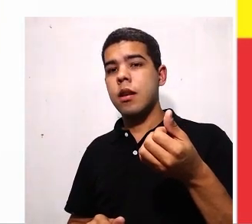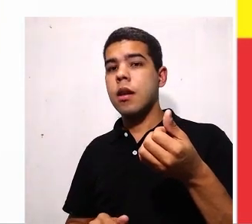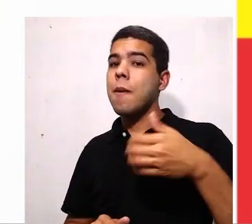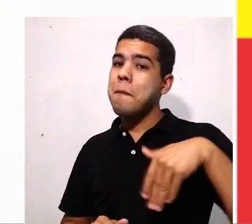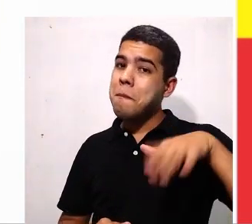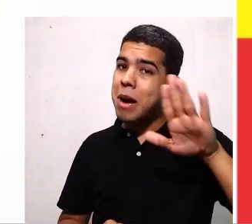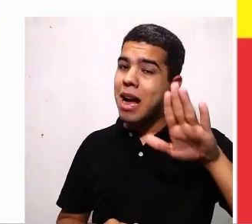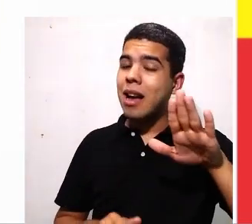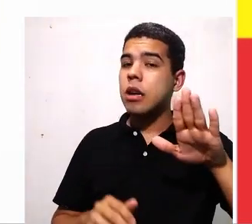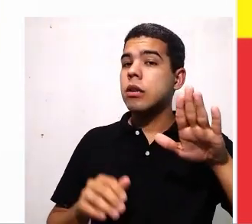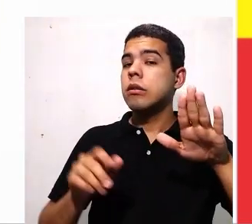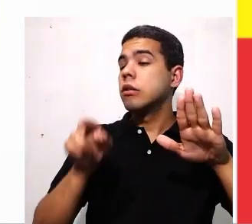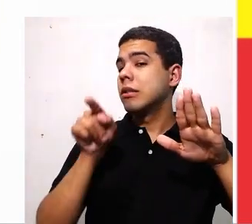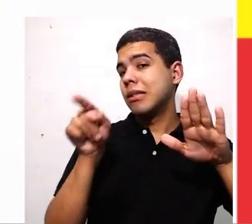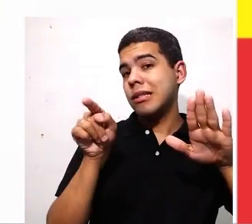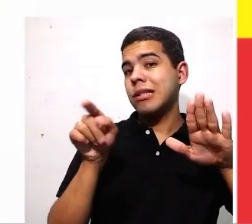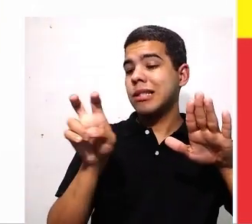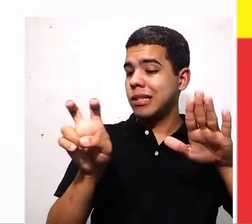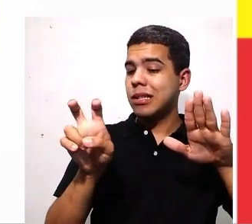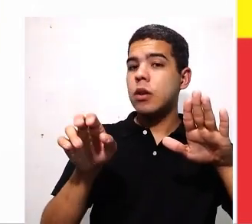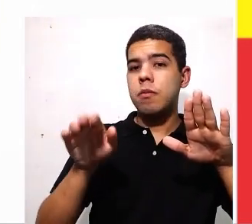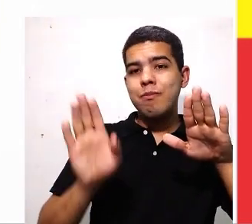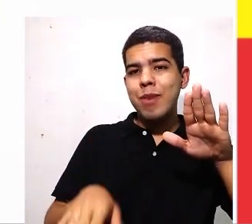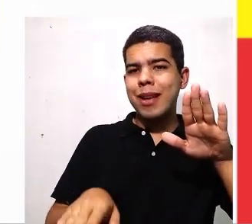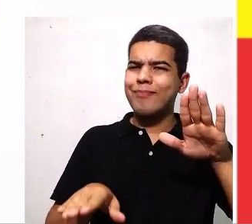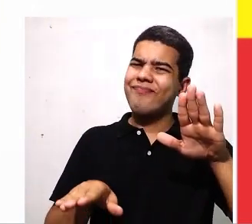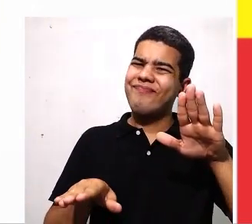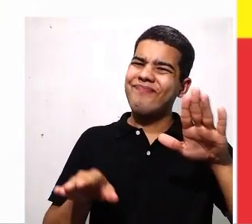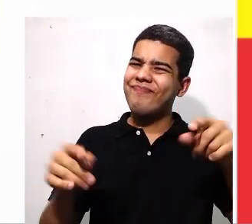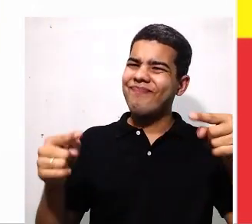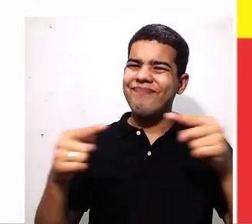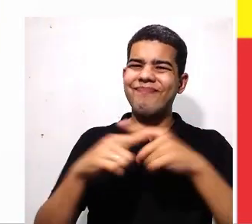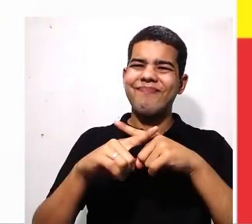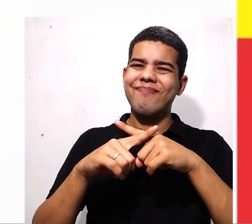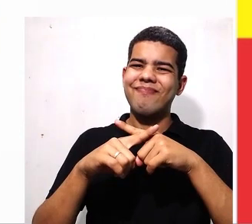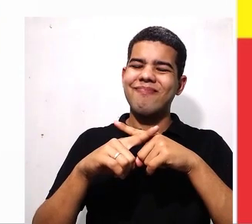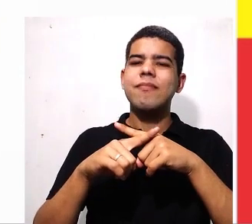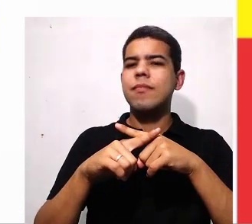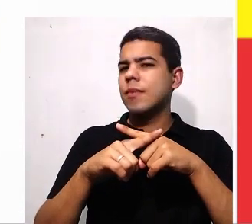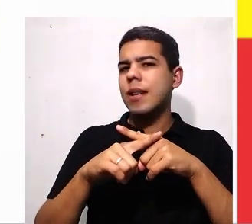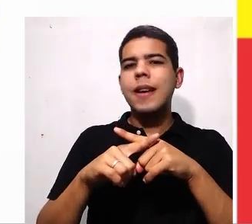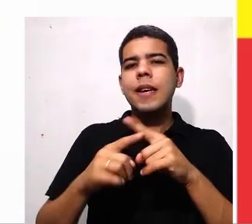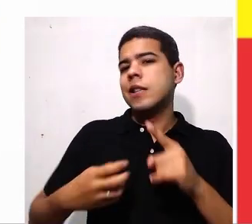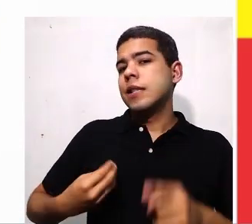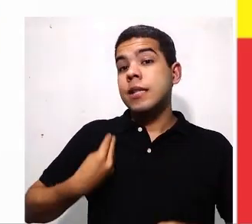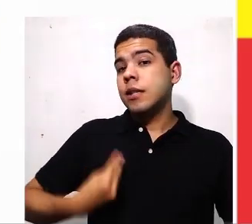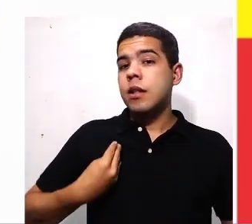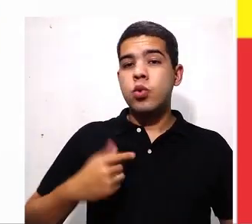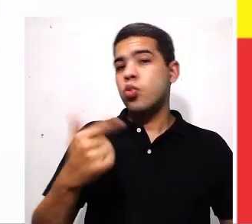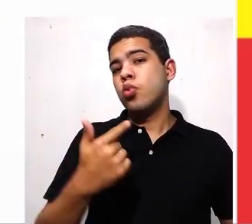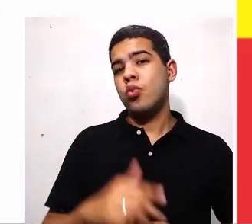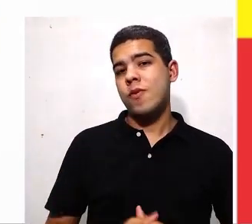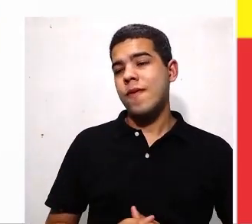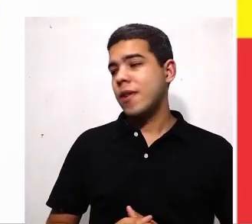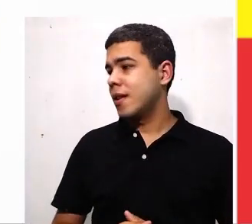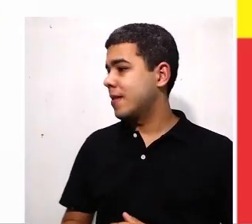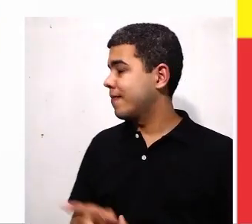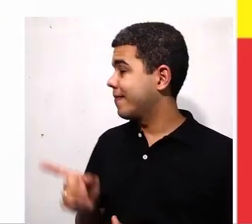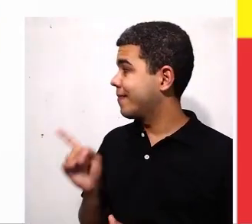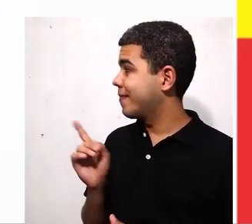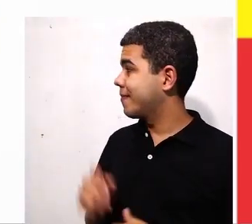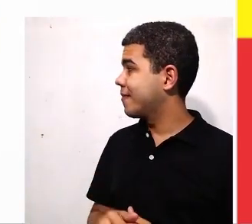construiu primeiro para você entender que não tem um ponto em comum. Então, não podemos formar o